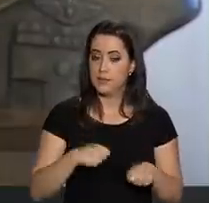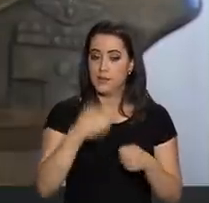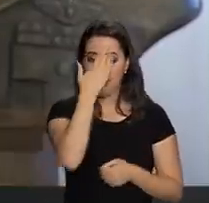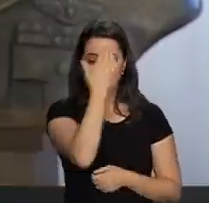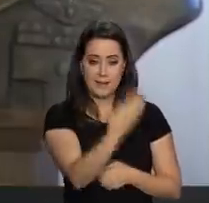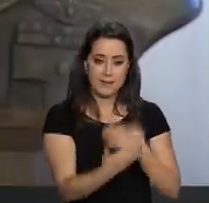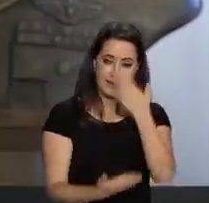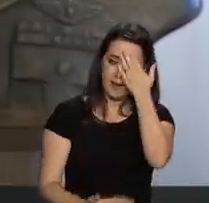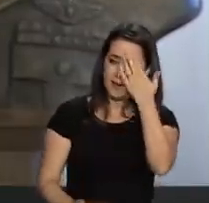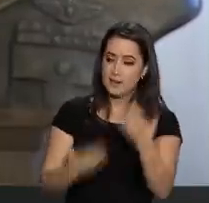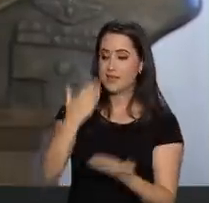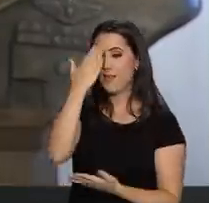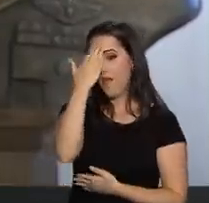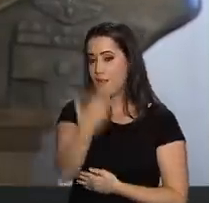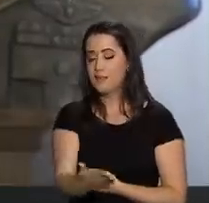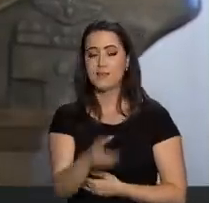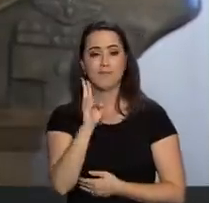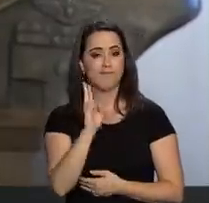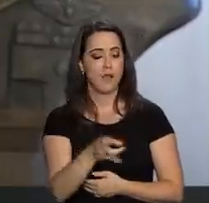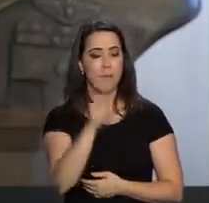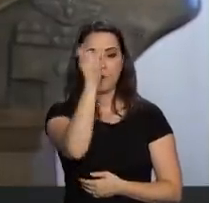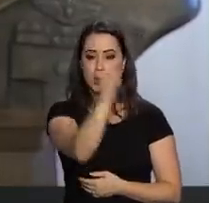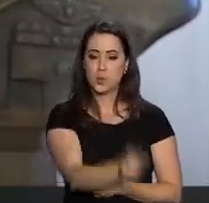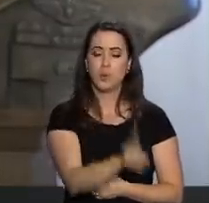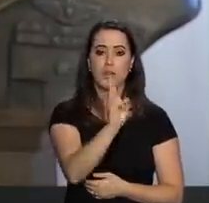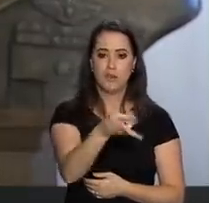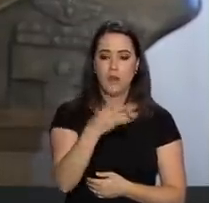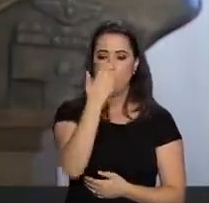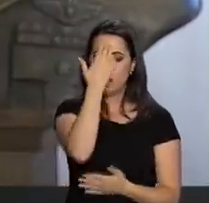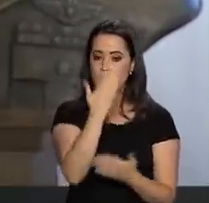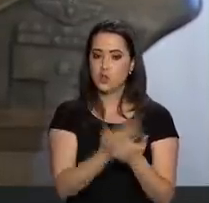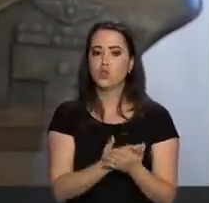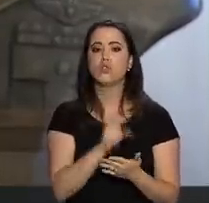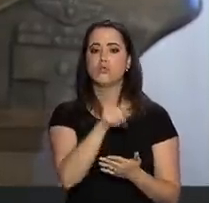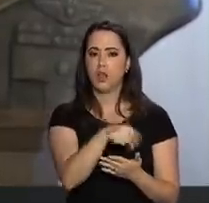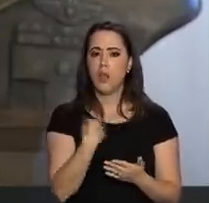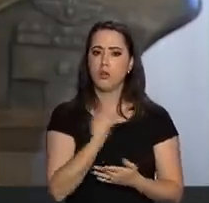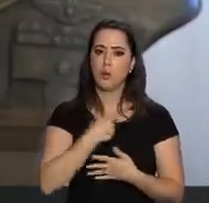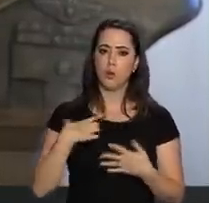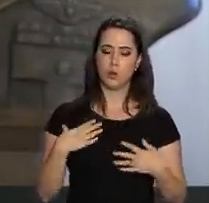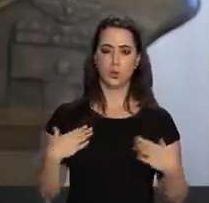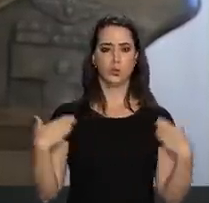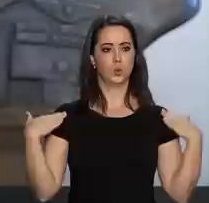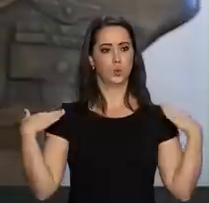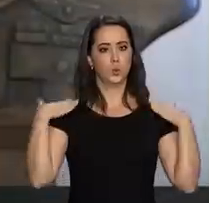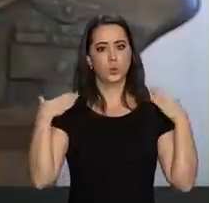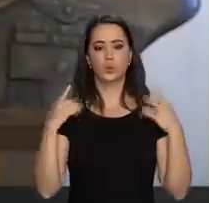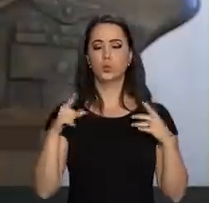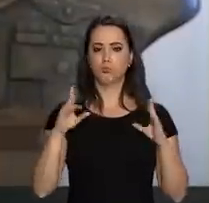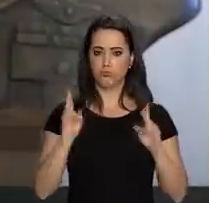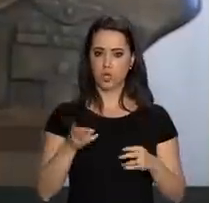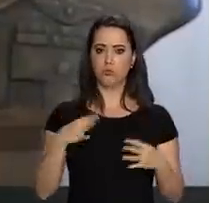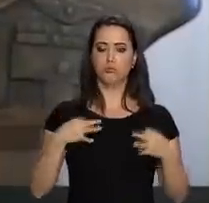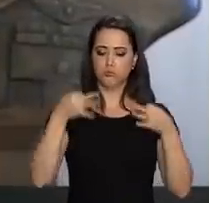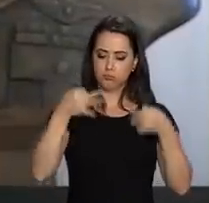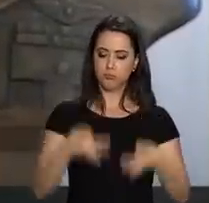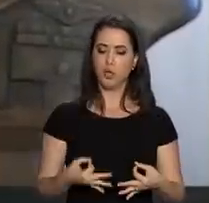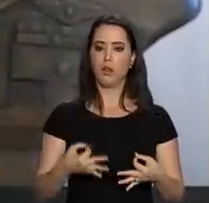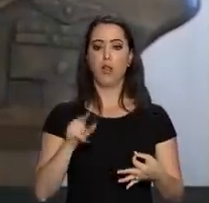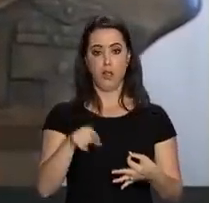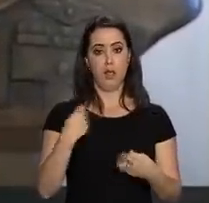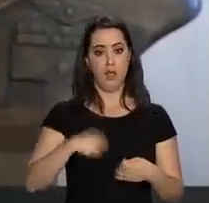agradecer aos que acreditaram quando, ainda de farda, assumi compromissos difíceis e inusitados. Ainda